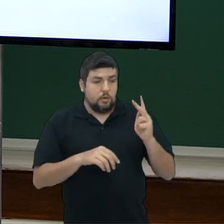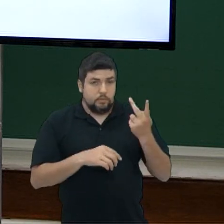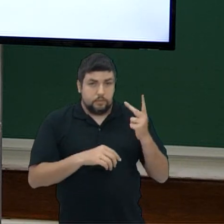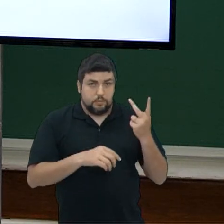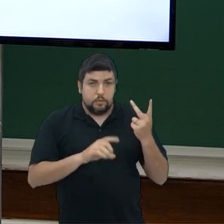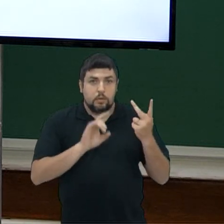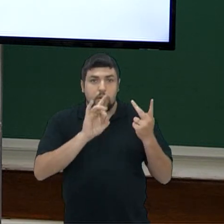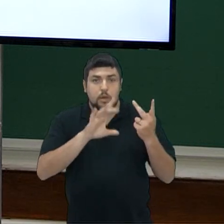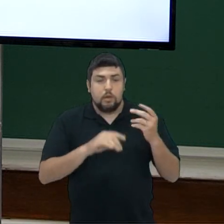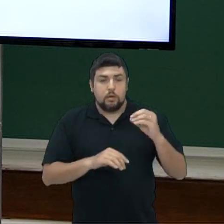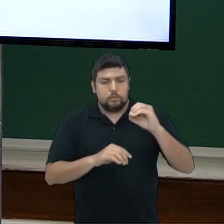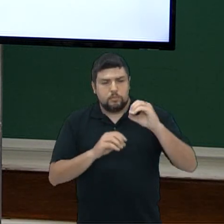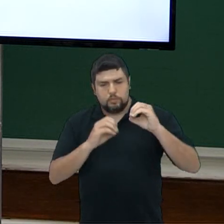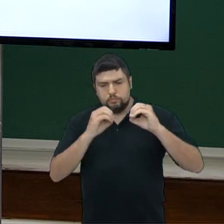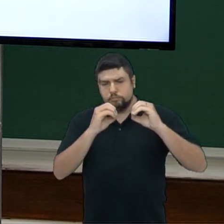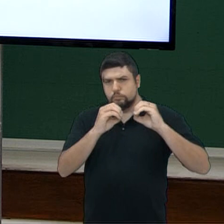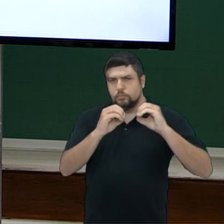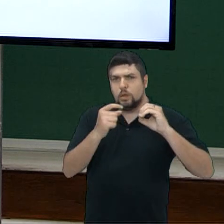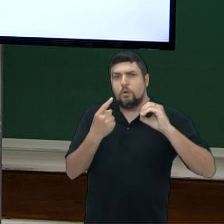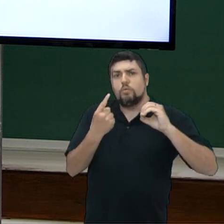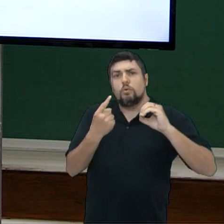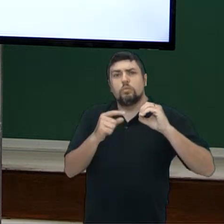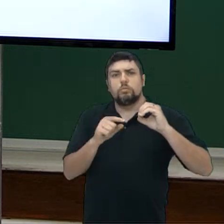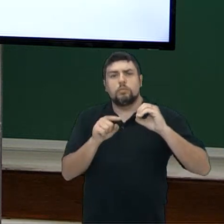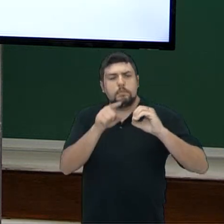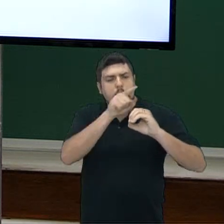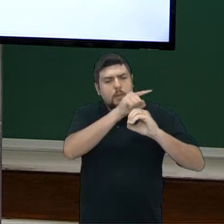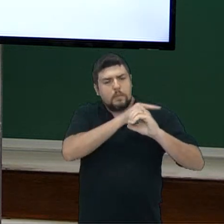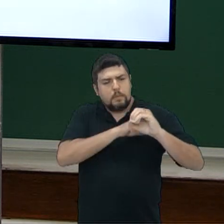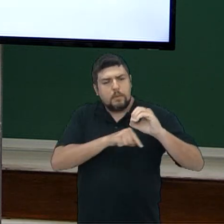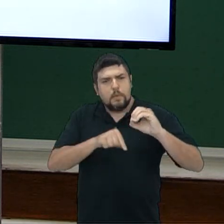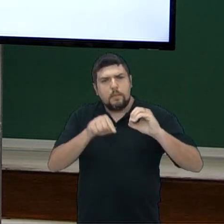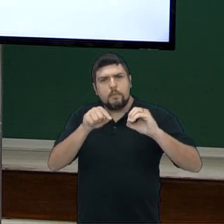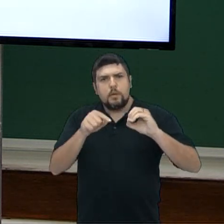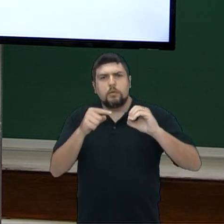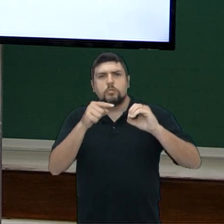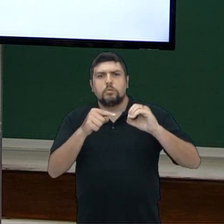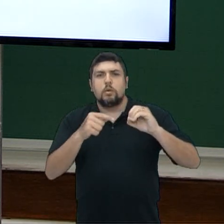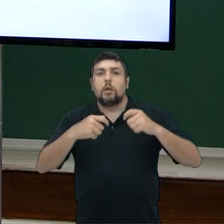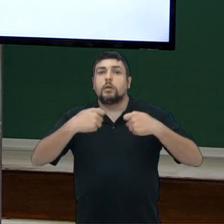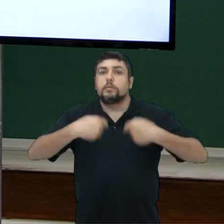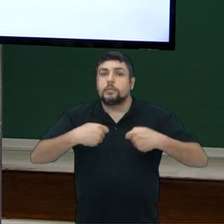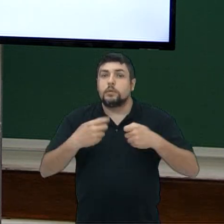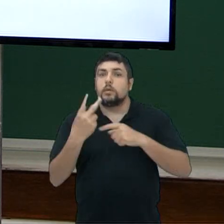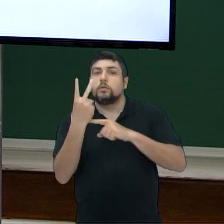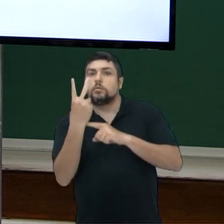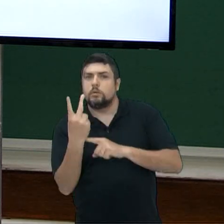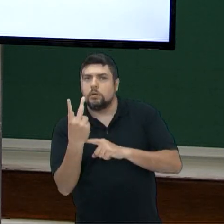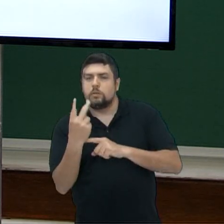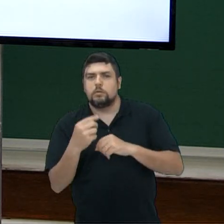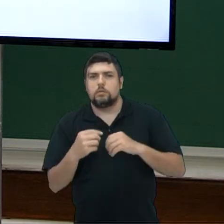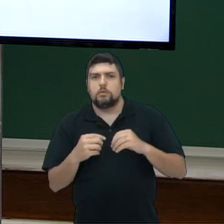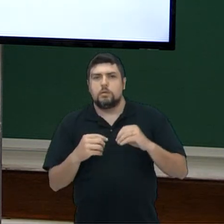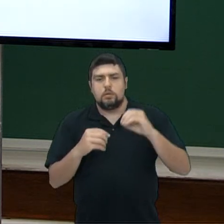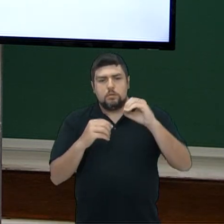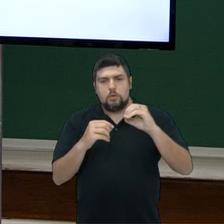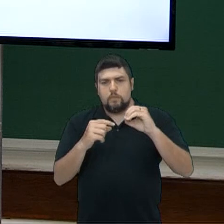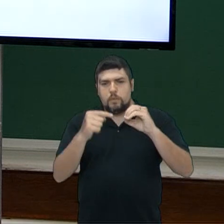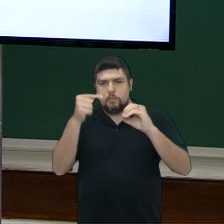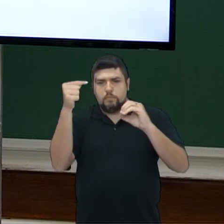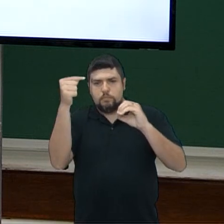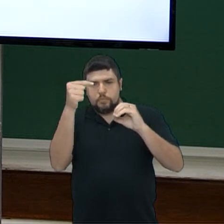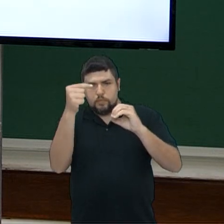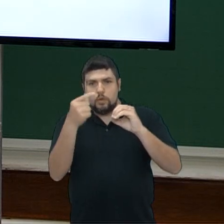apenas 1 elétron na sua última camada eletrônica e ele se estabiliza com 2, certo? Então ele precisa fazer mais 1